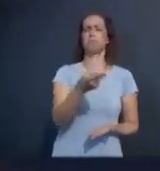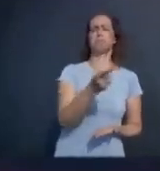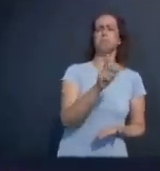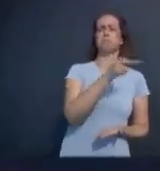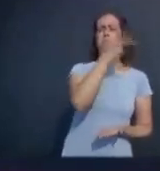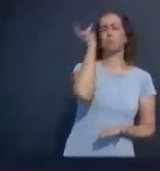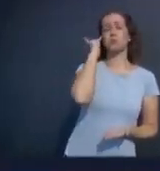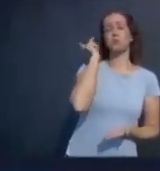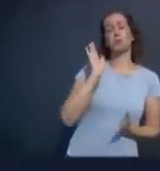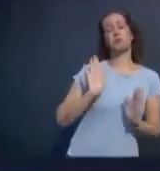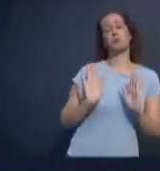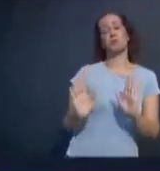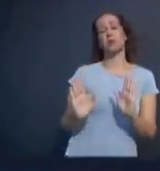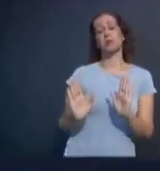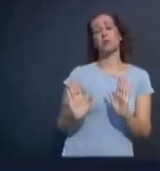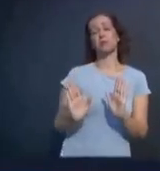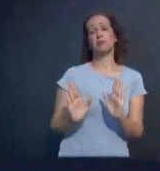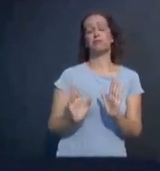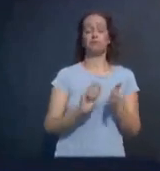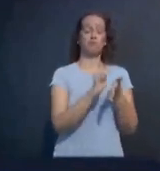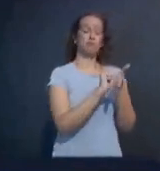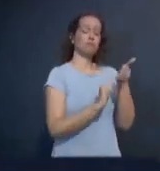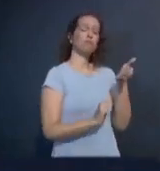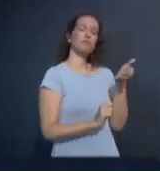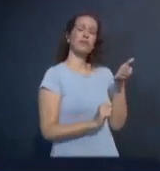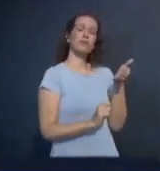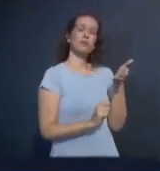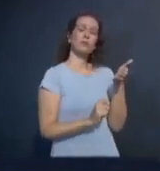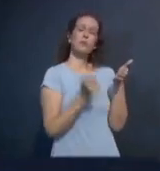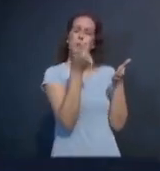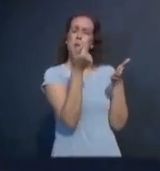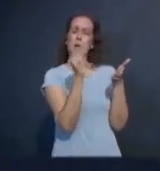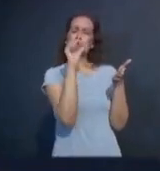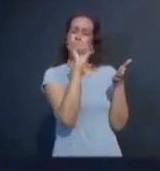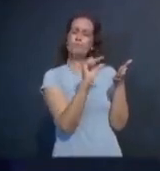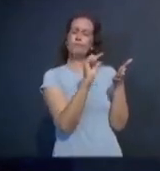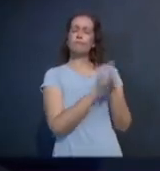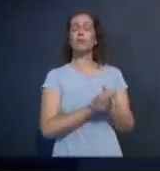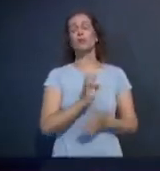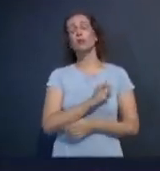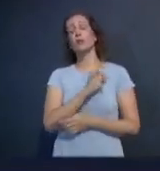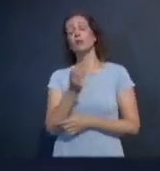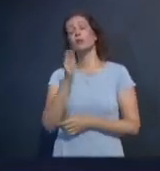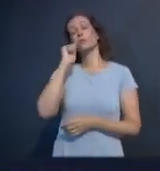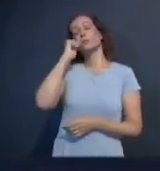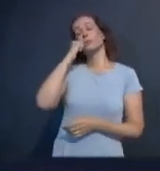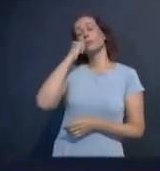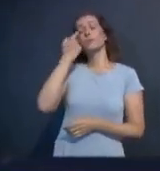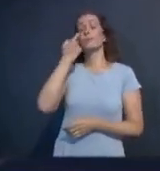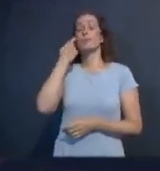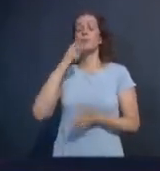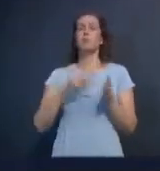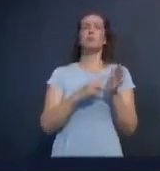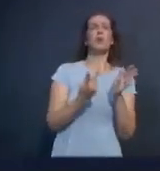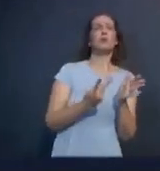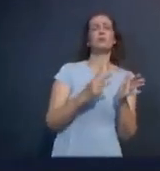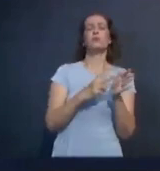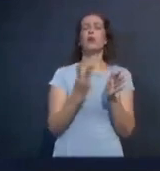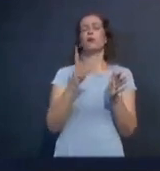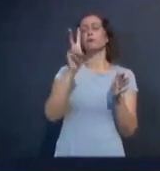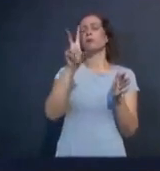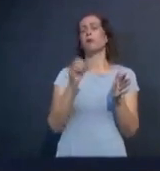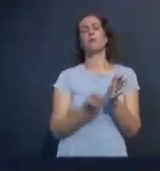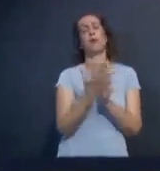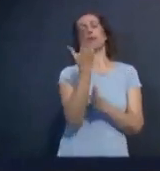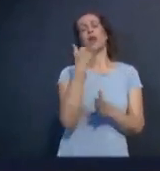Mas o que foi registrado aqui tem um propósito. Se ele multiplicou pães e peixes 2 vezes ou 50 vezes,